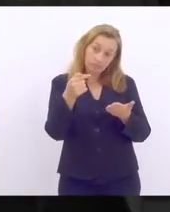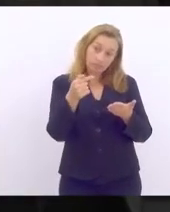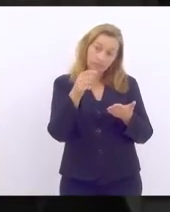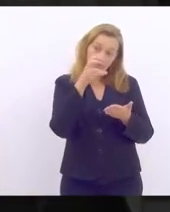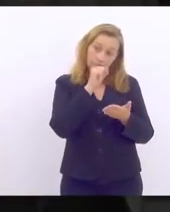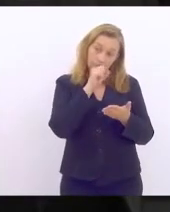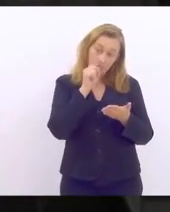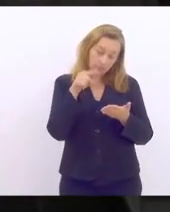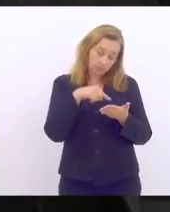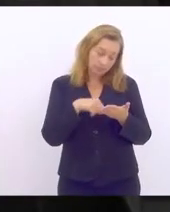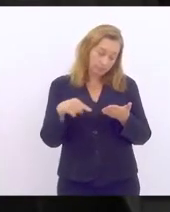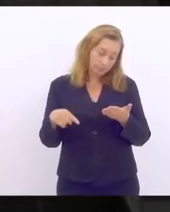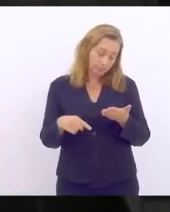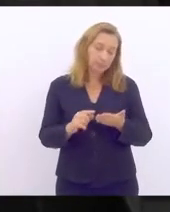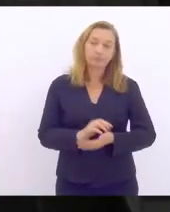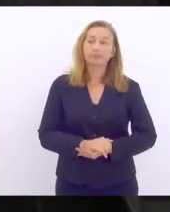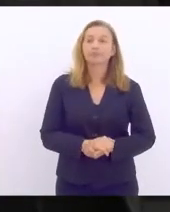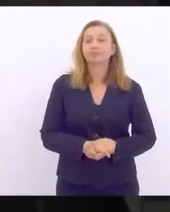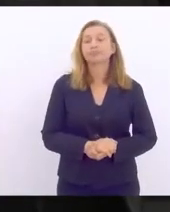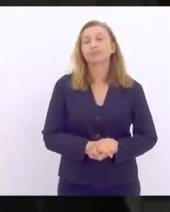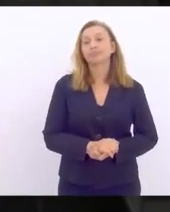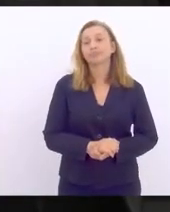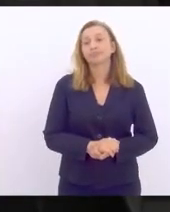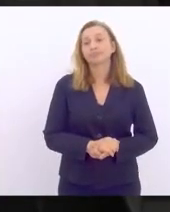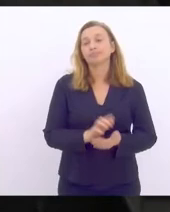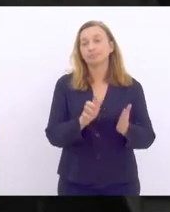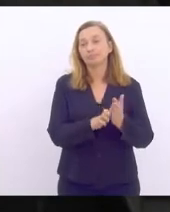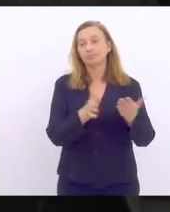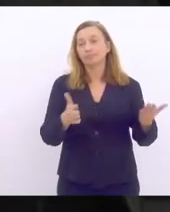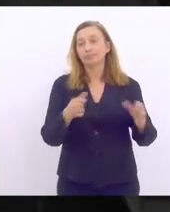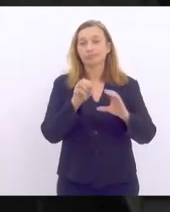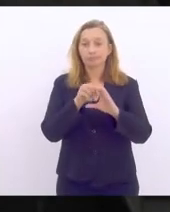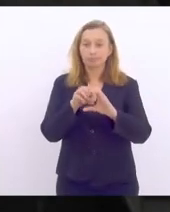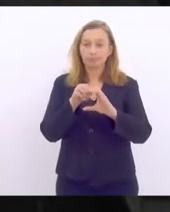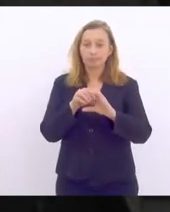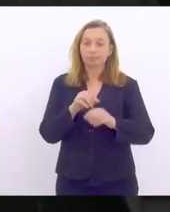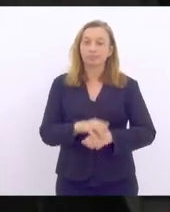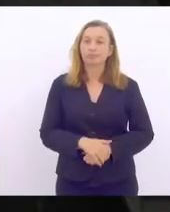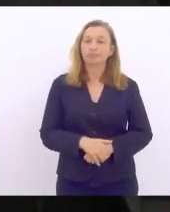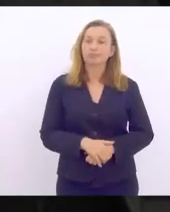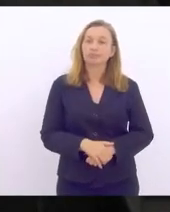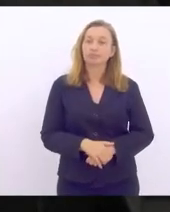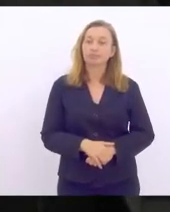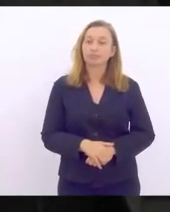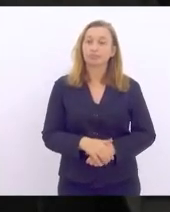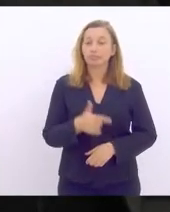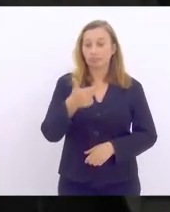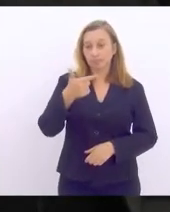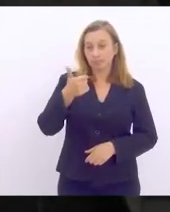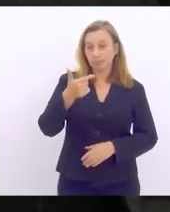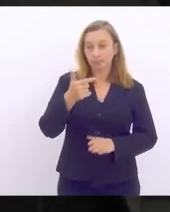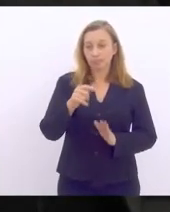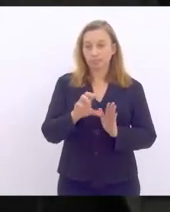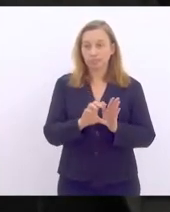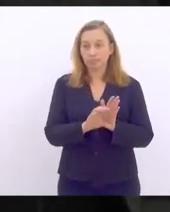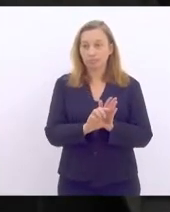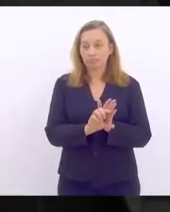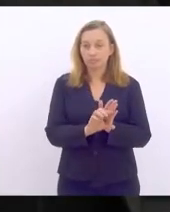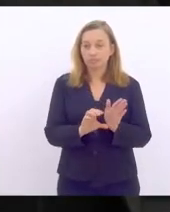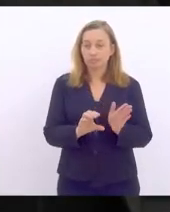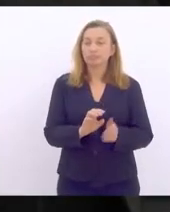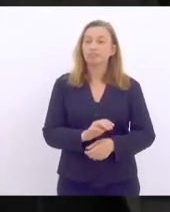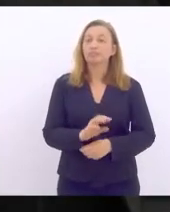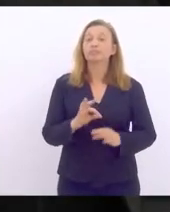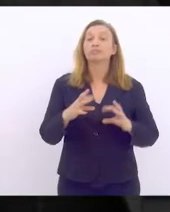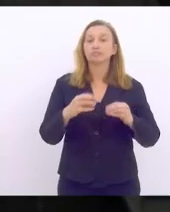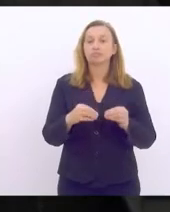17 de setembro jornal O Globo página 12 tudo